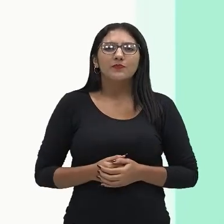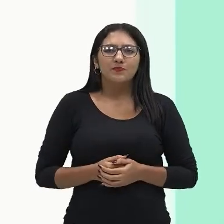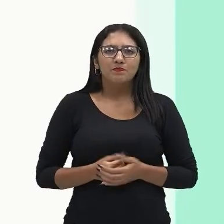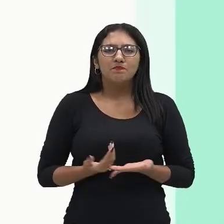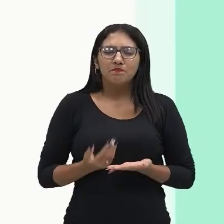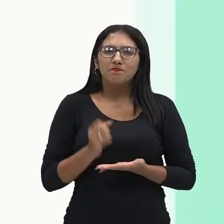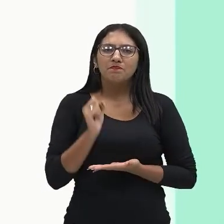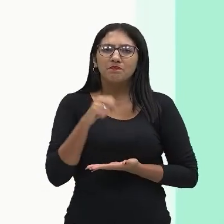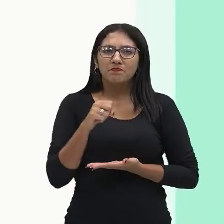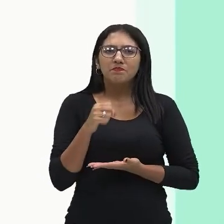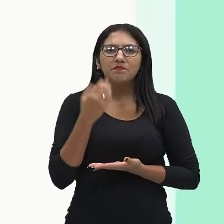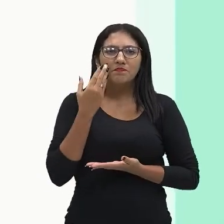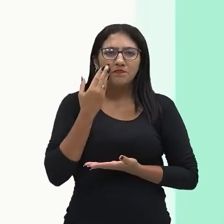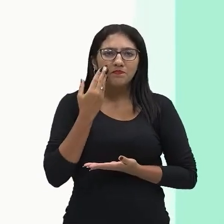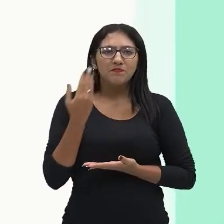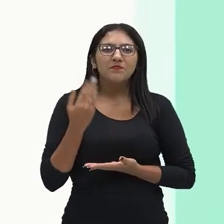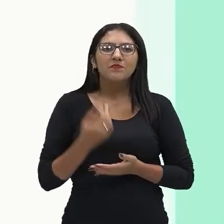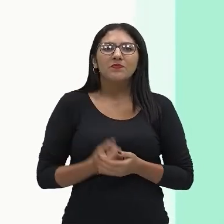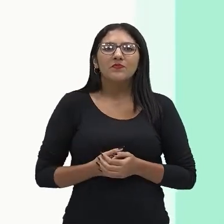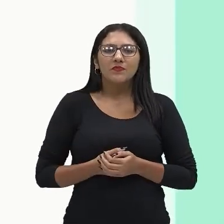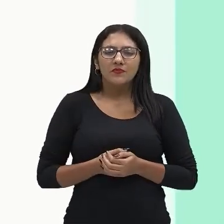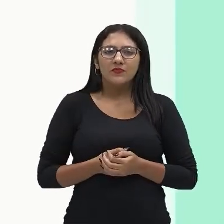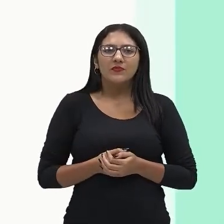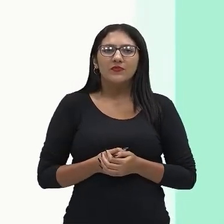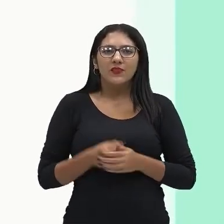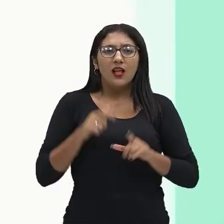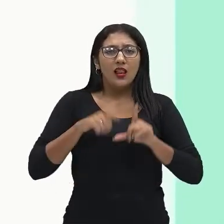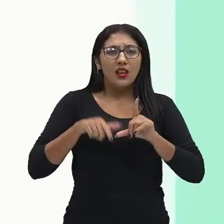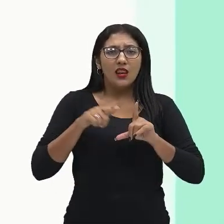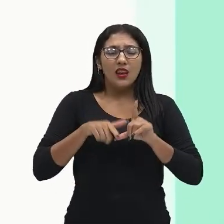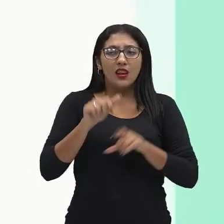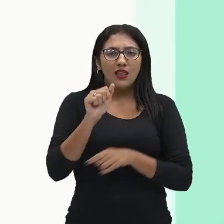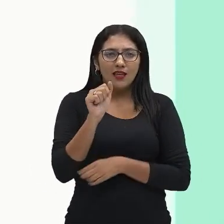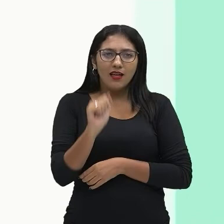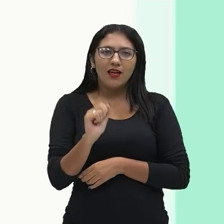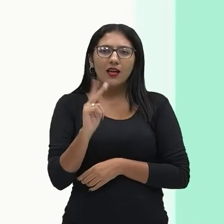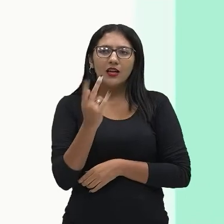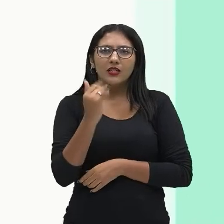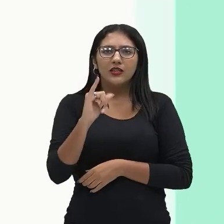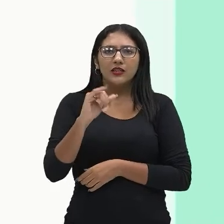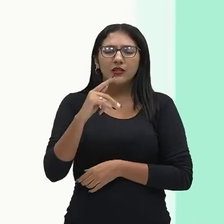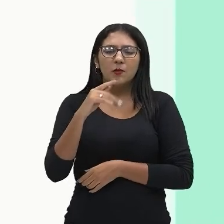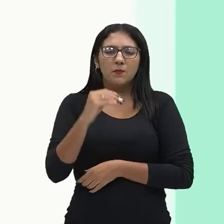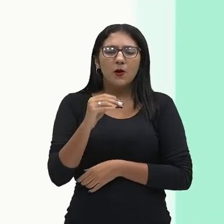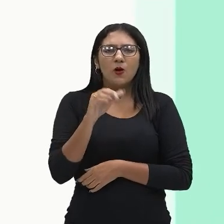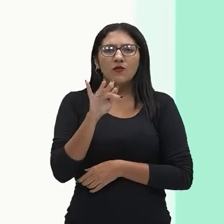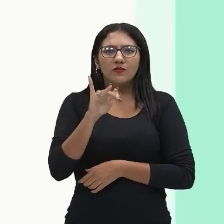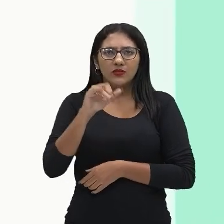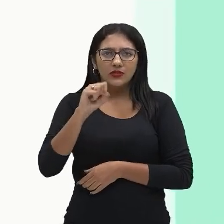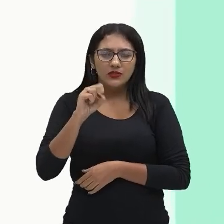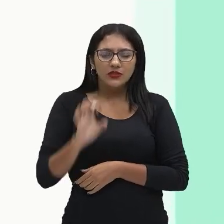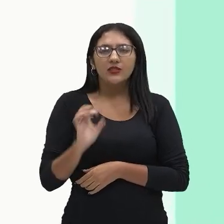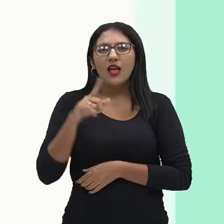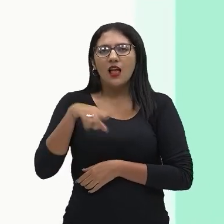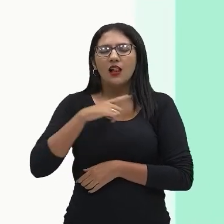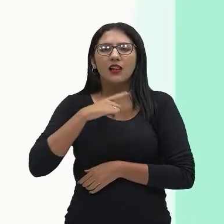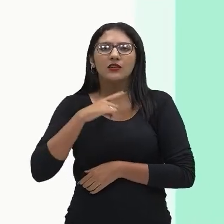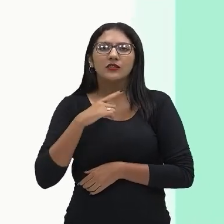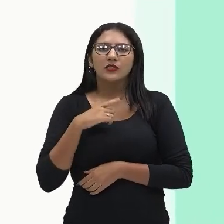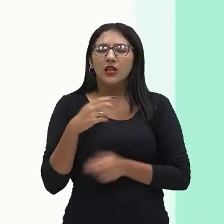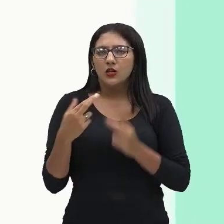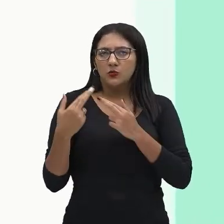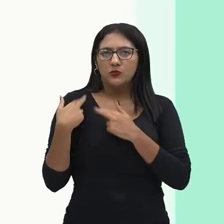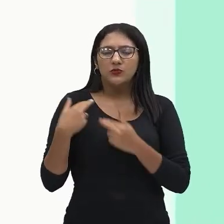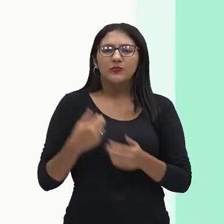Sim, gente, ela mesma, a hipófise. A hipófise é a nossa glândula